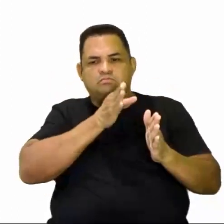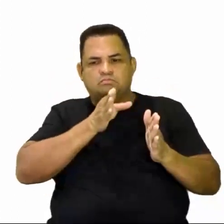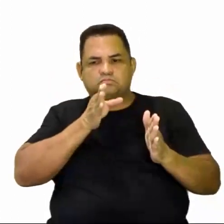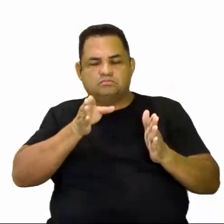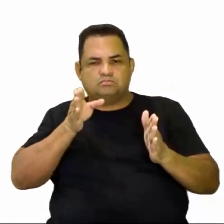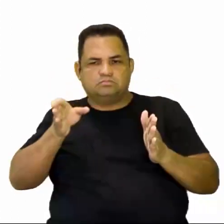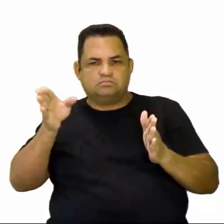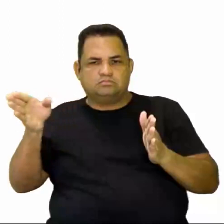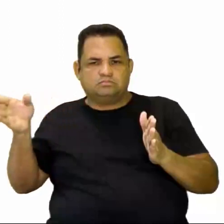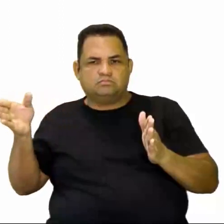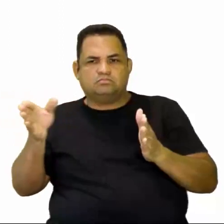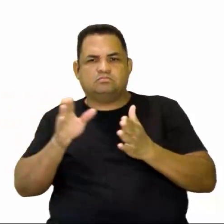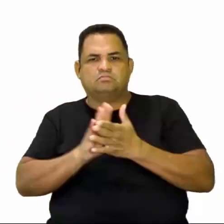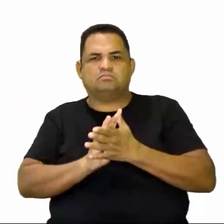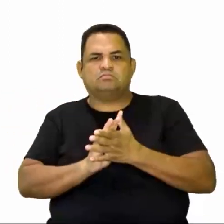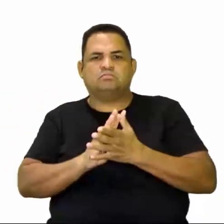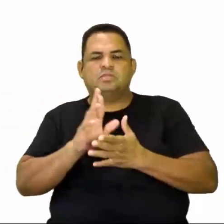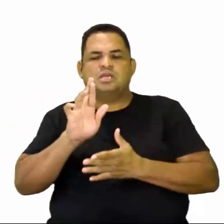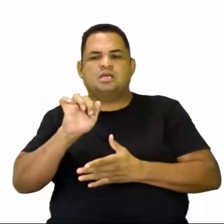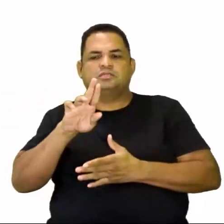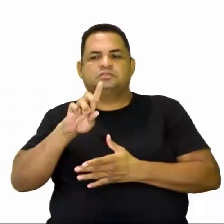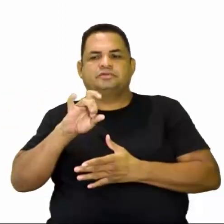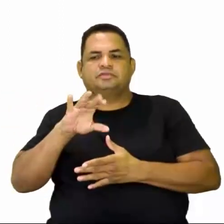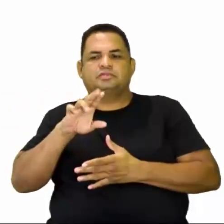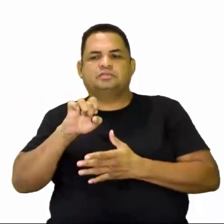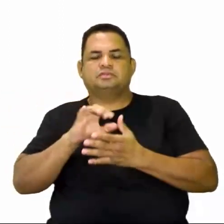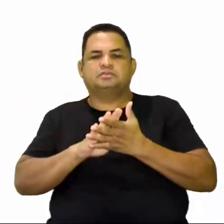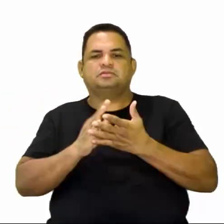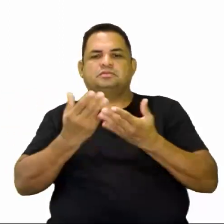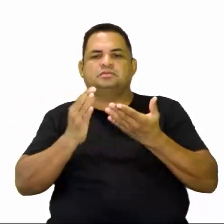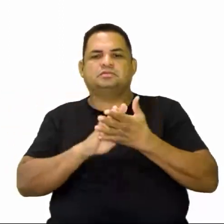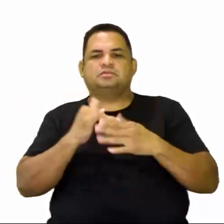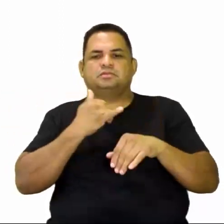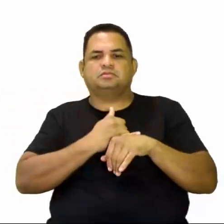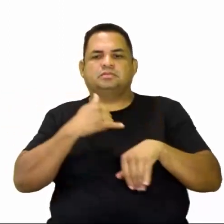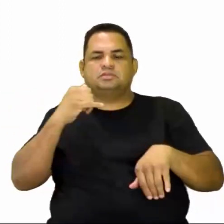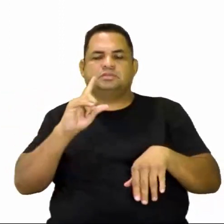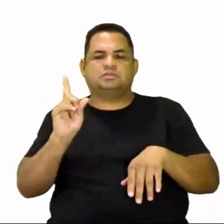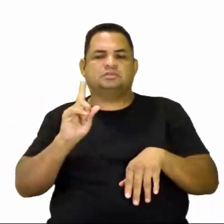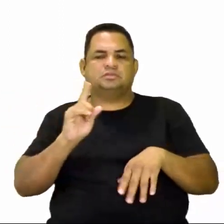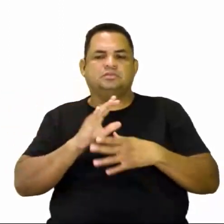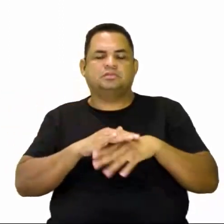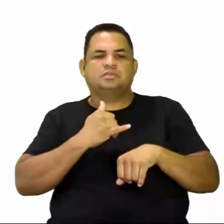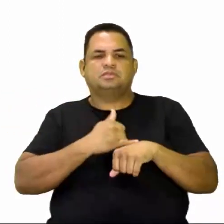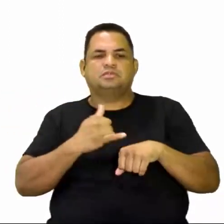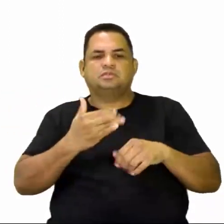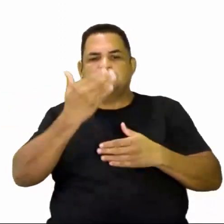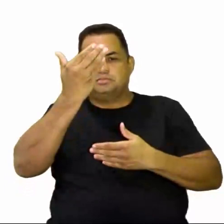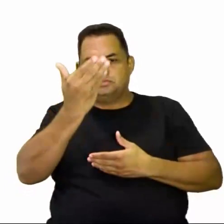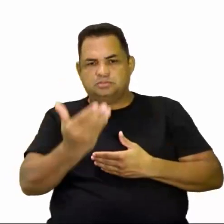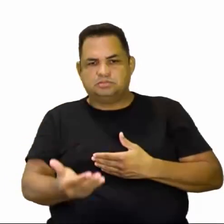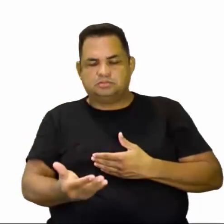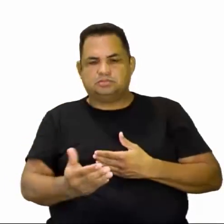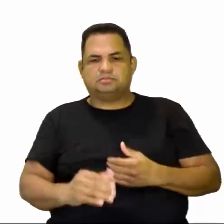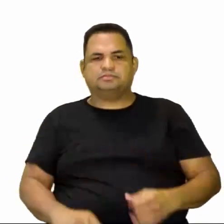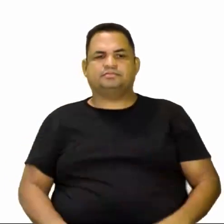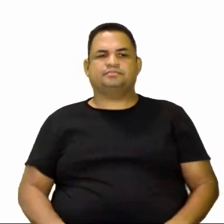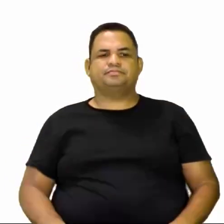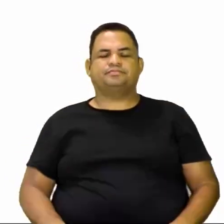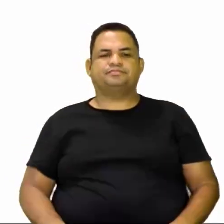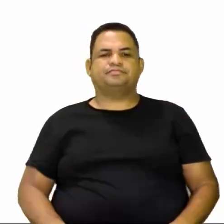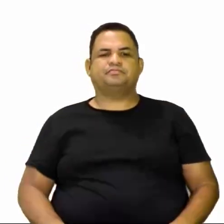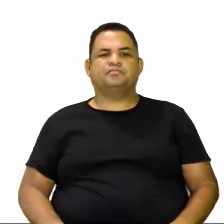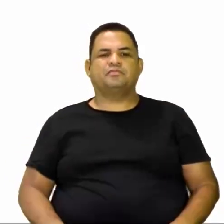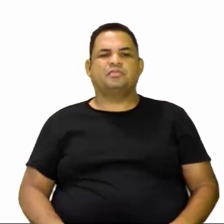ou sequência de reatividade dos metais e dos ametais que são dados abaixo. Então,